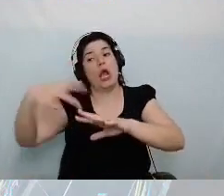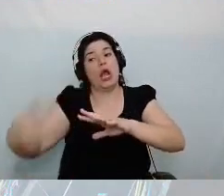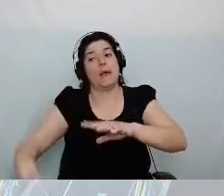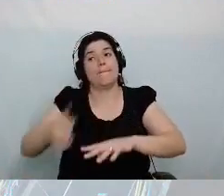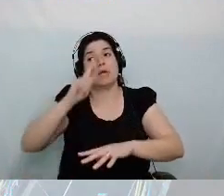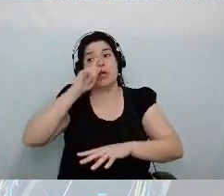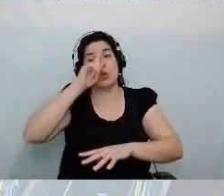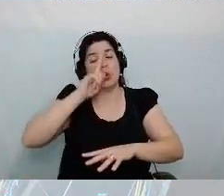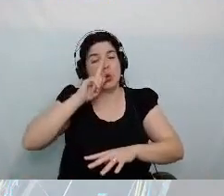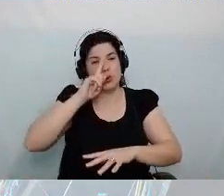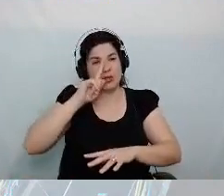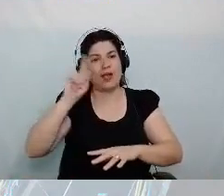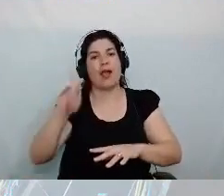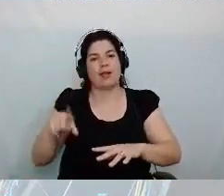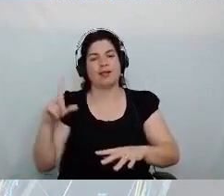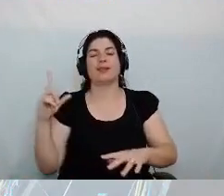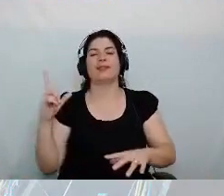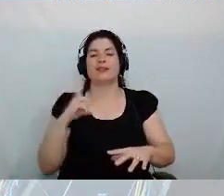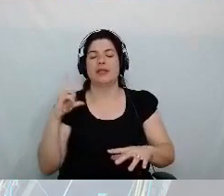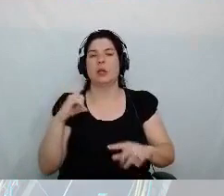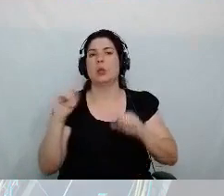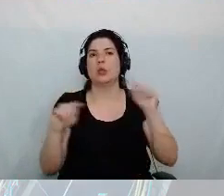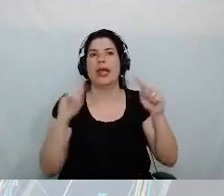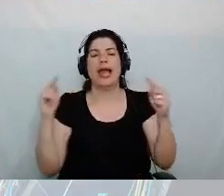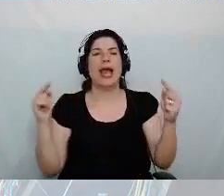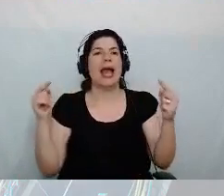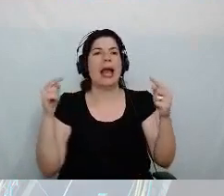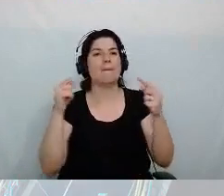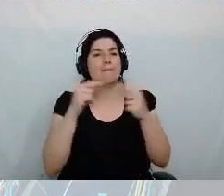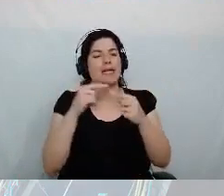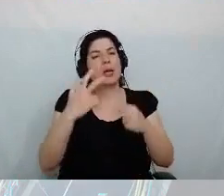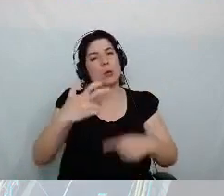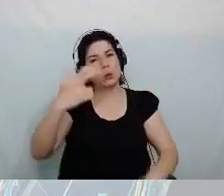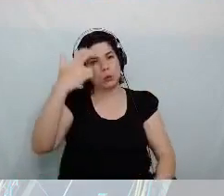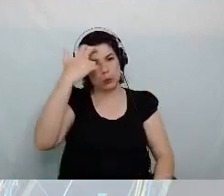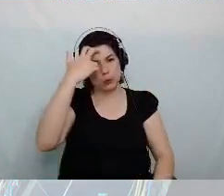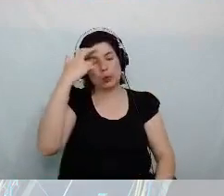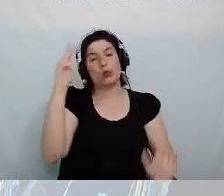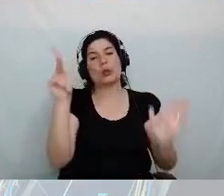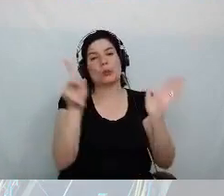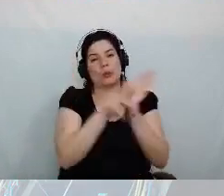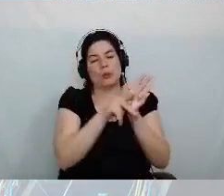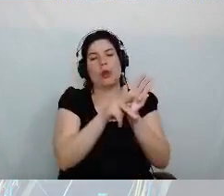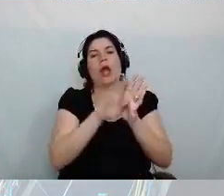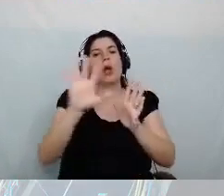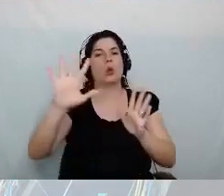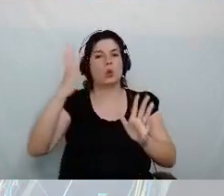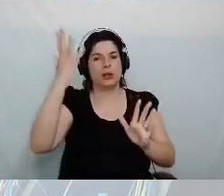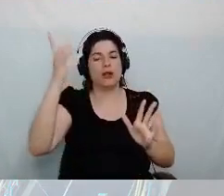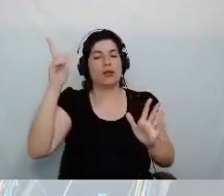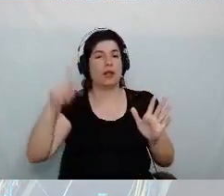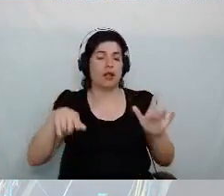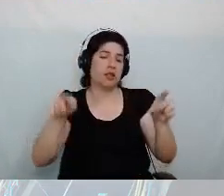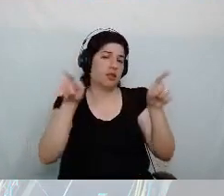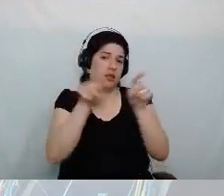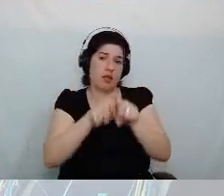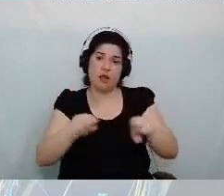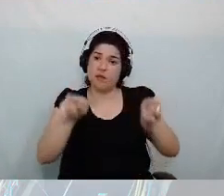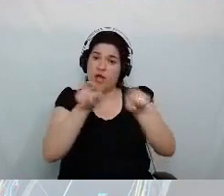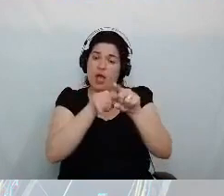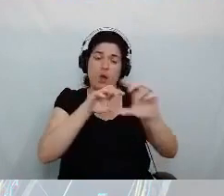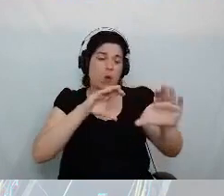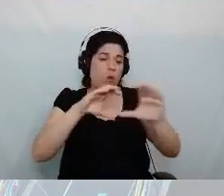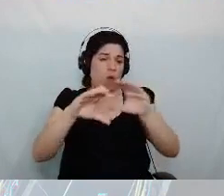Então, tem uma questão até cultural que acontece, e isso também na comunicação. Quando a